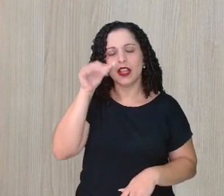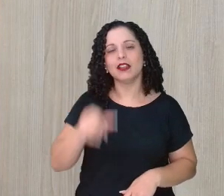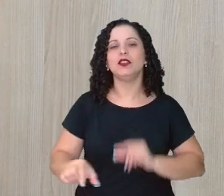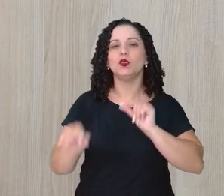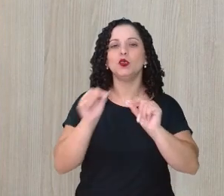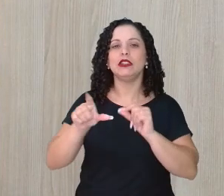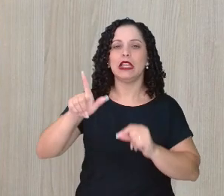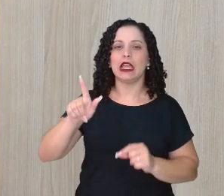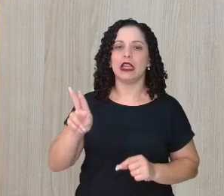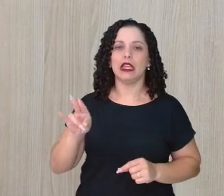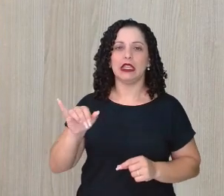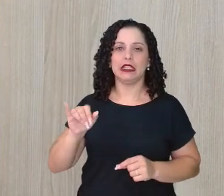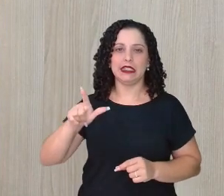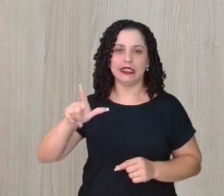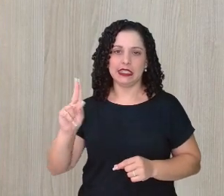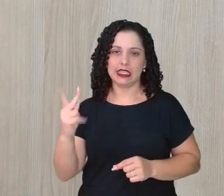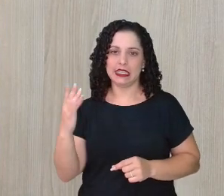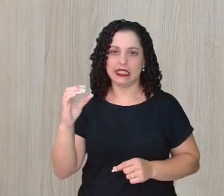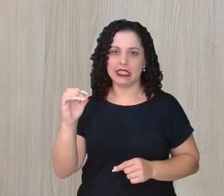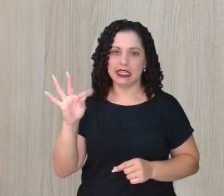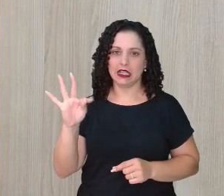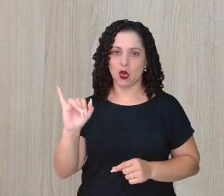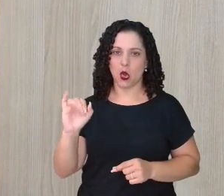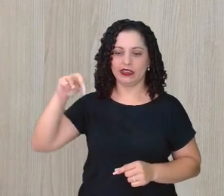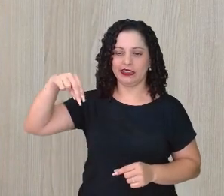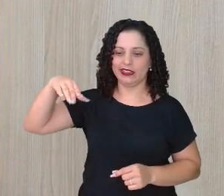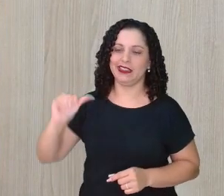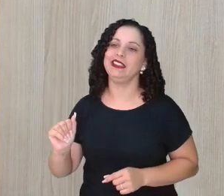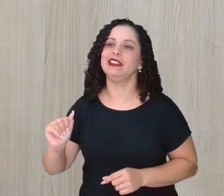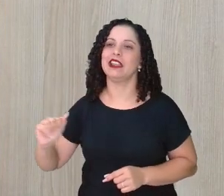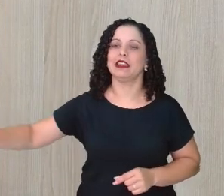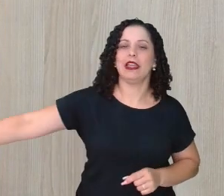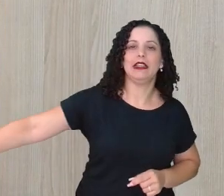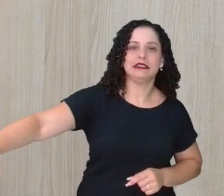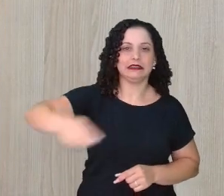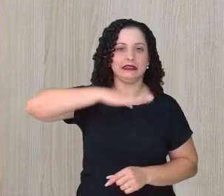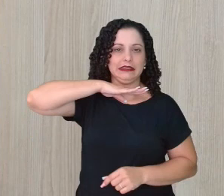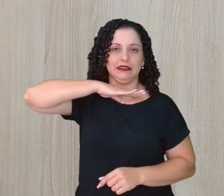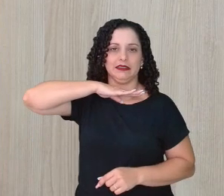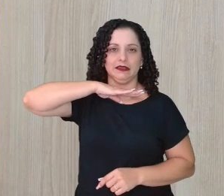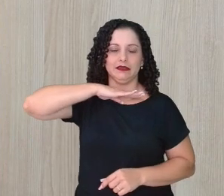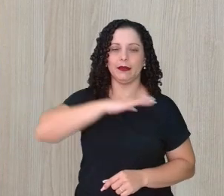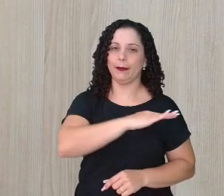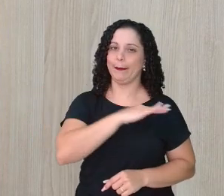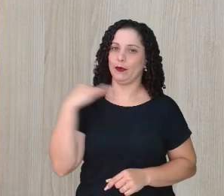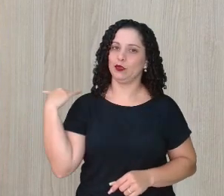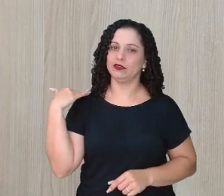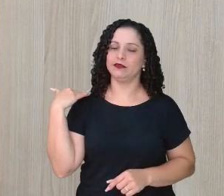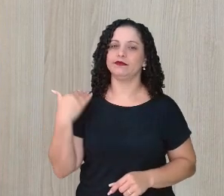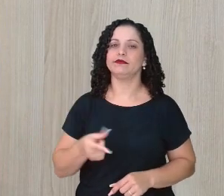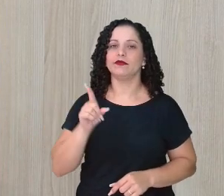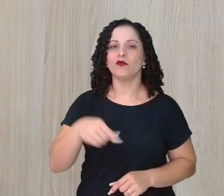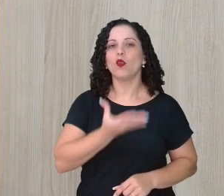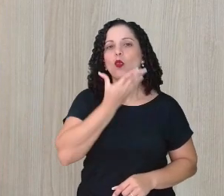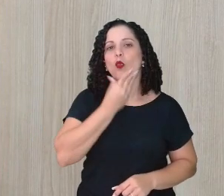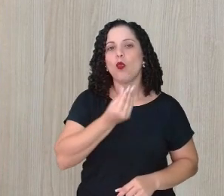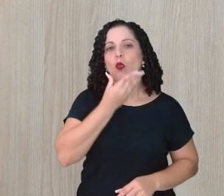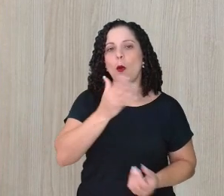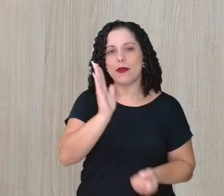guilhotina, né? Uhum. Guilhotina, ela recebe esse nome porque ela foi uma invenção de um camarada chamado Jean